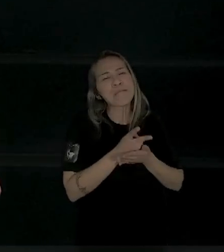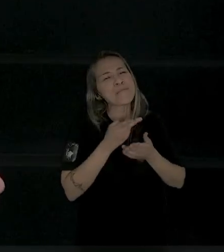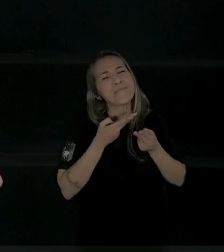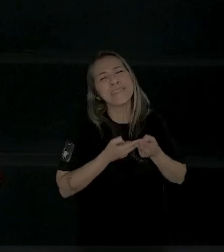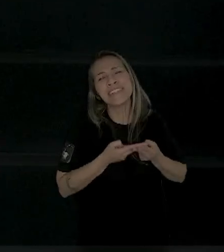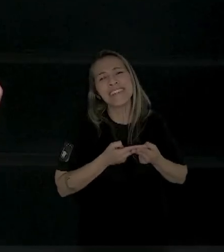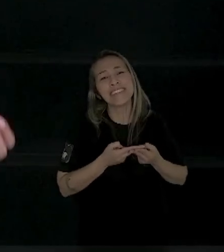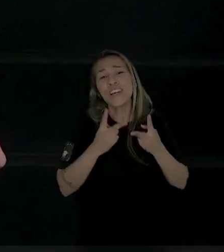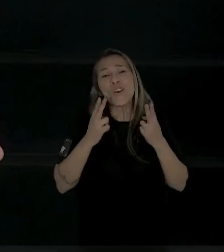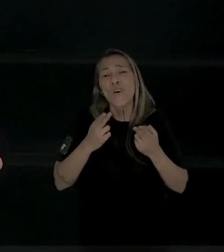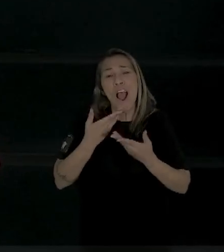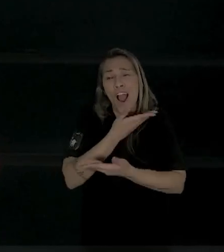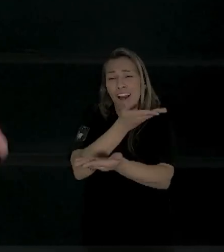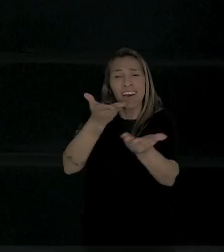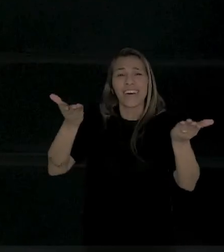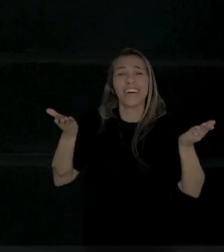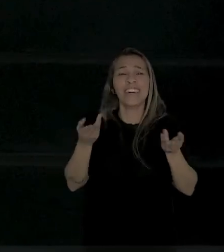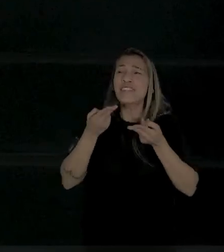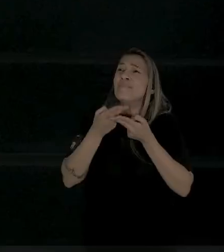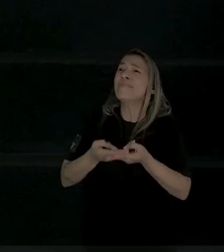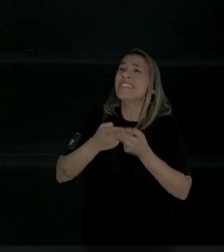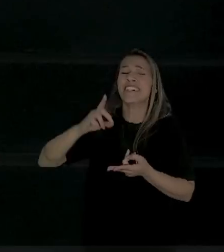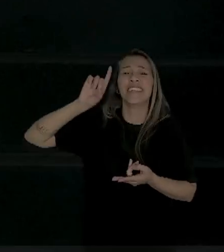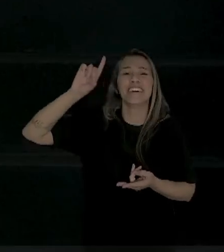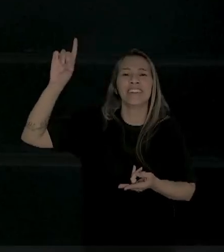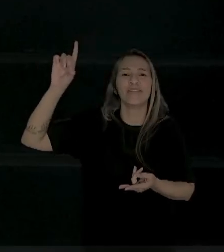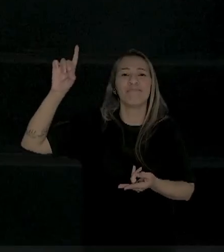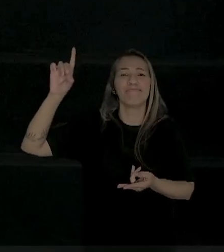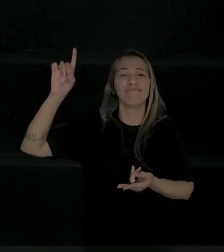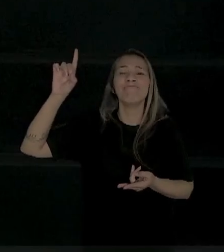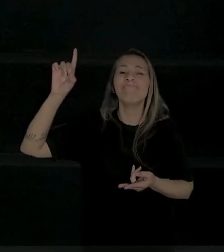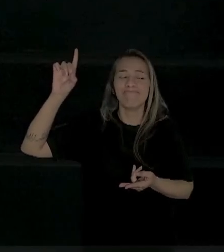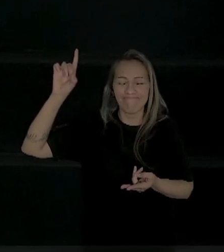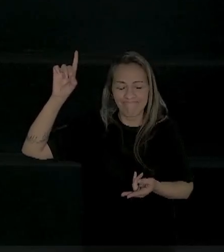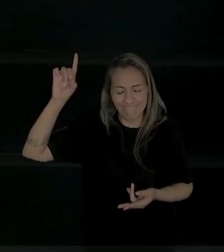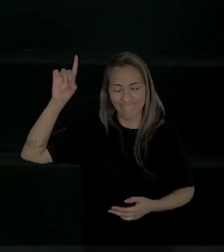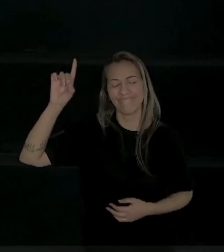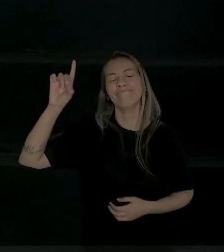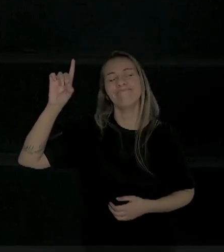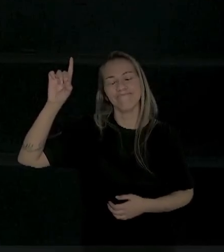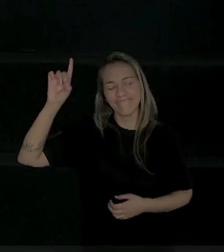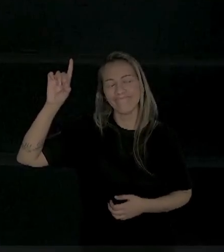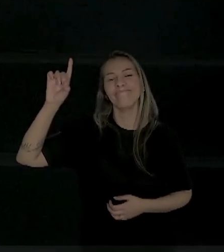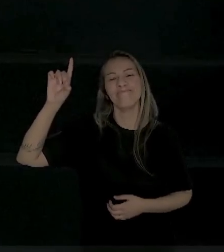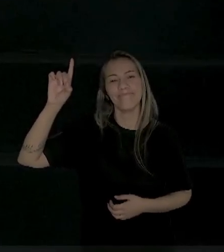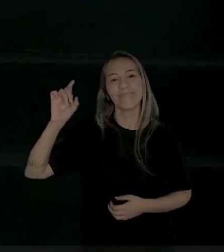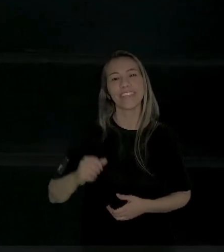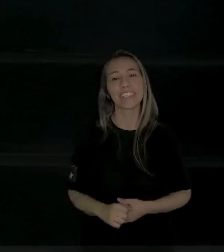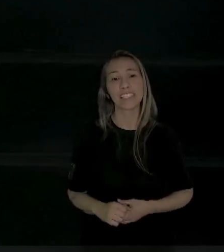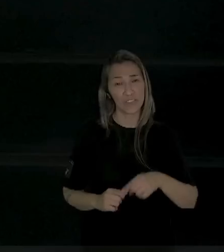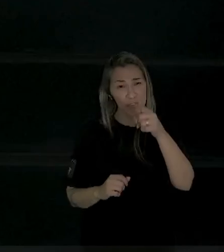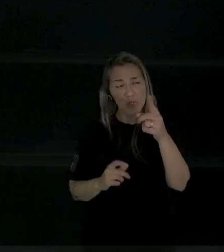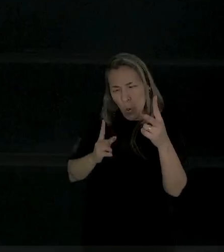conseguem, depois de ouvir Deus, parar de repetir que o reino de Deus tem a ver com ele. Mas se você é como